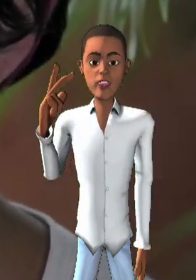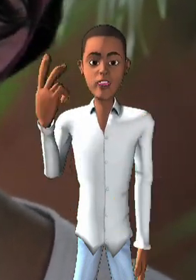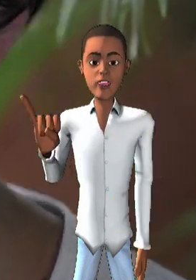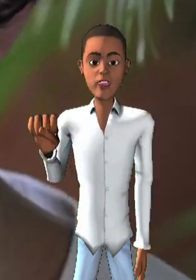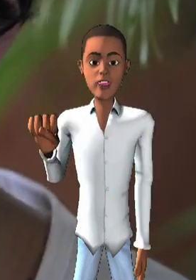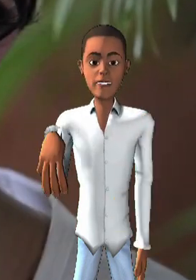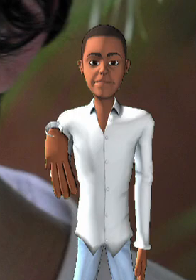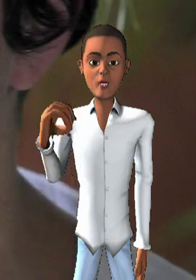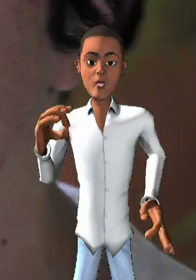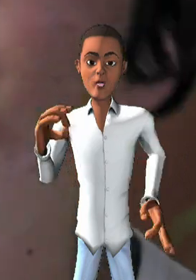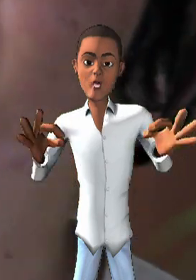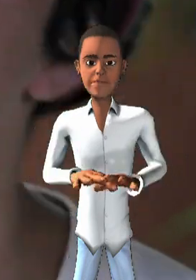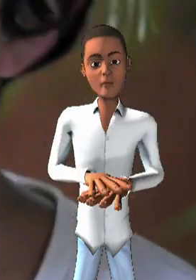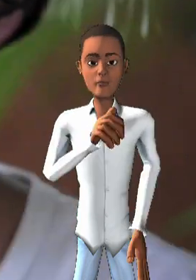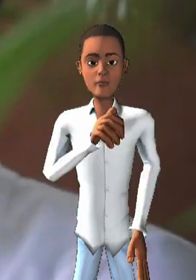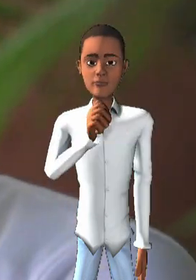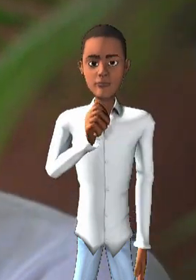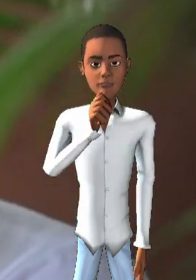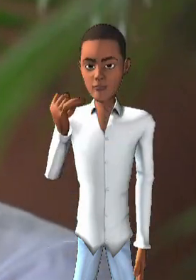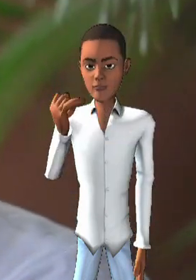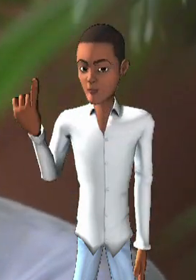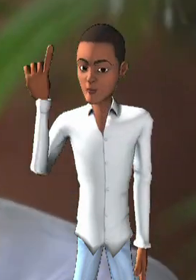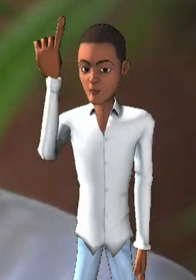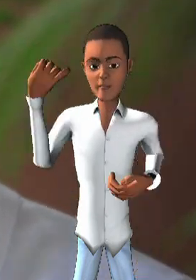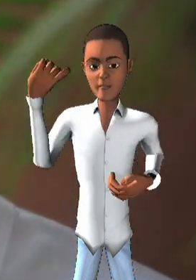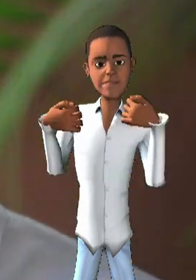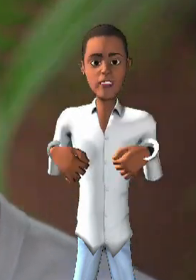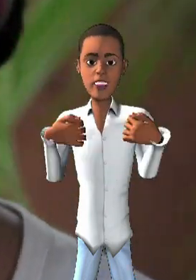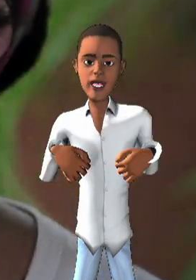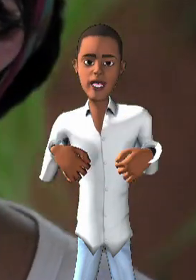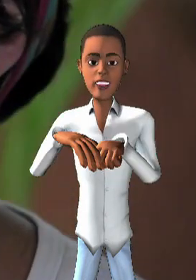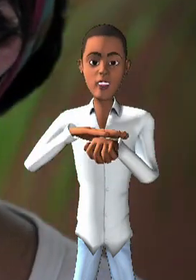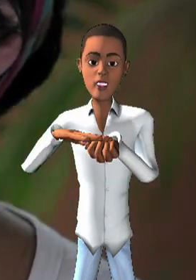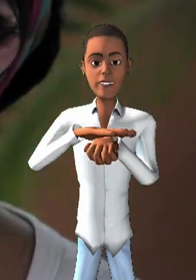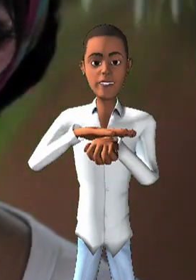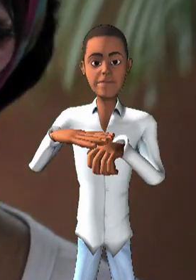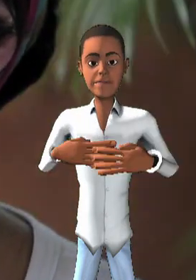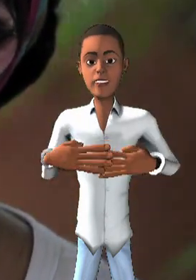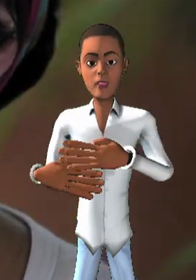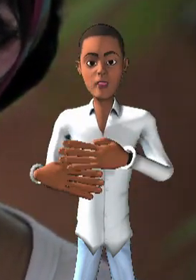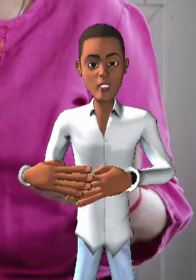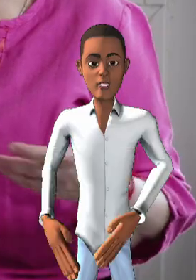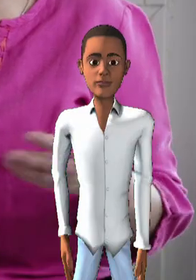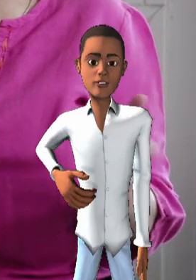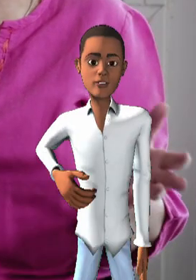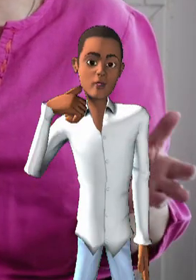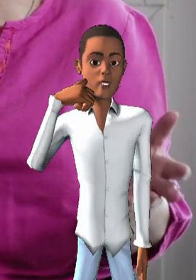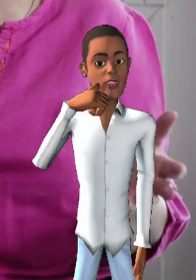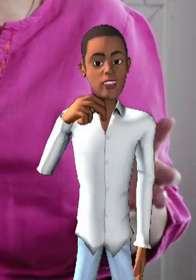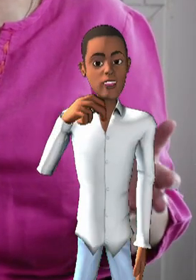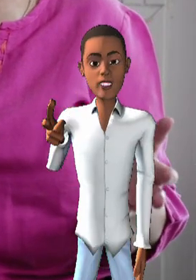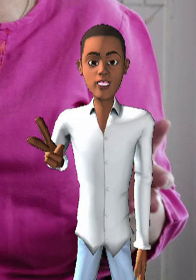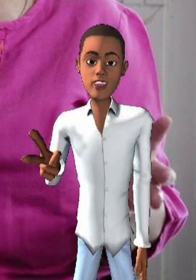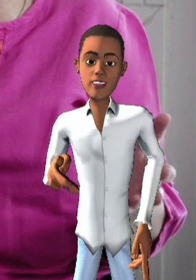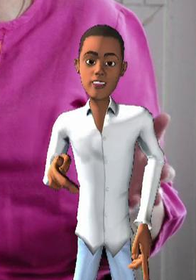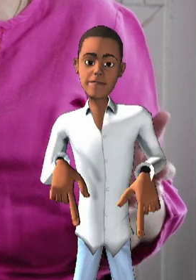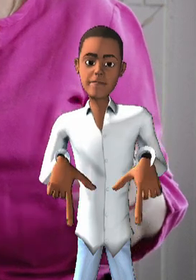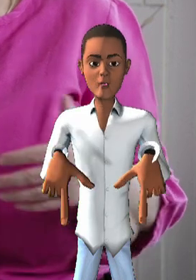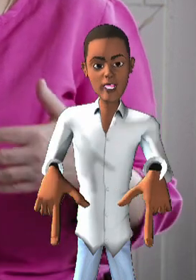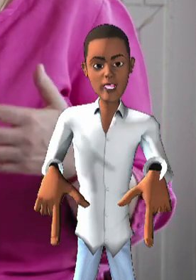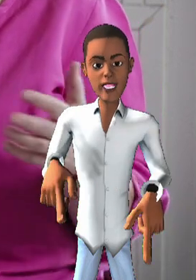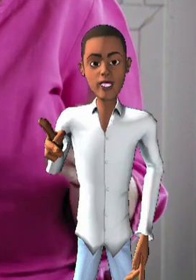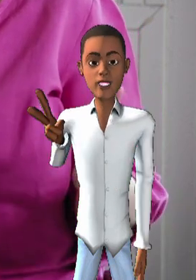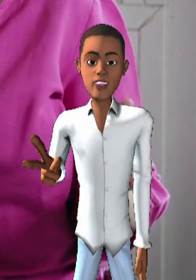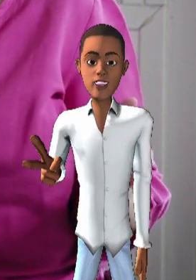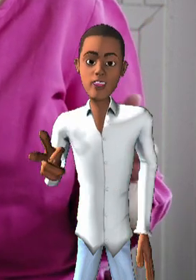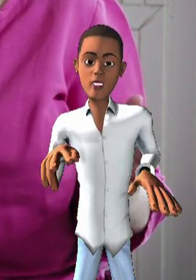desafio, mostrar o tamanho do desafio que a gente ainda tem para realmente conquistar a igualdade. As mulheres vão seguir